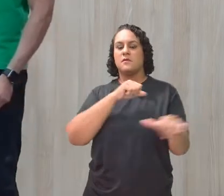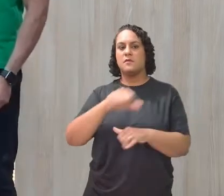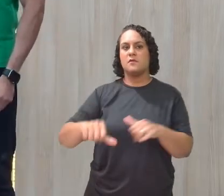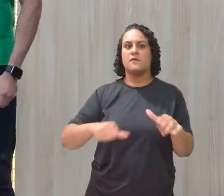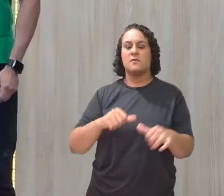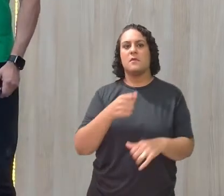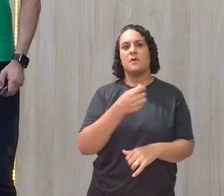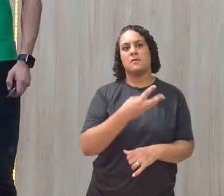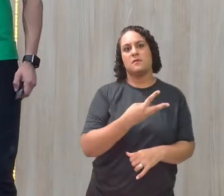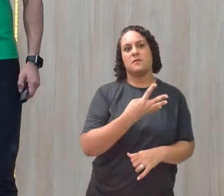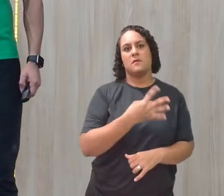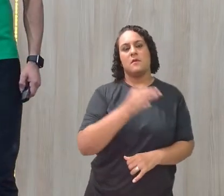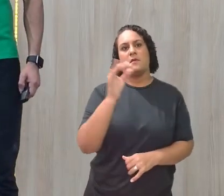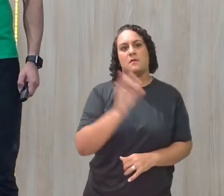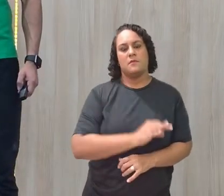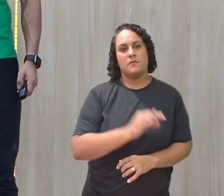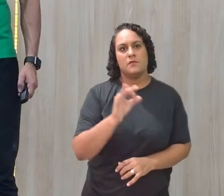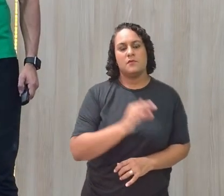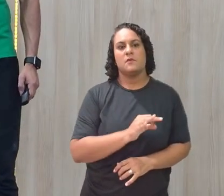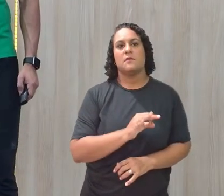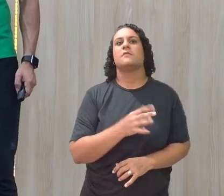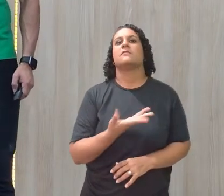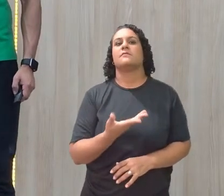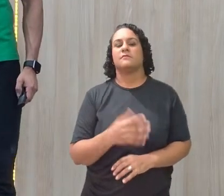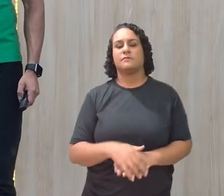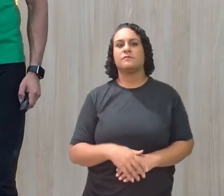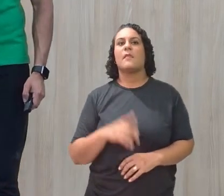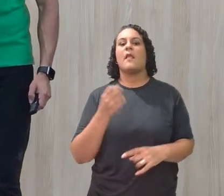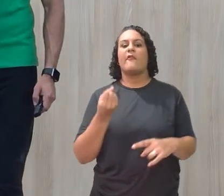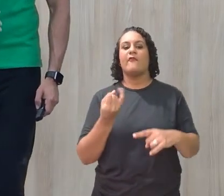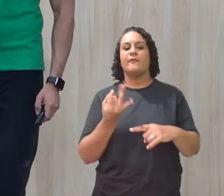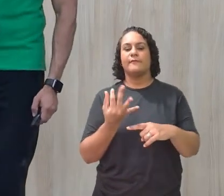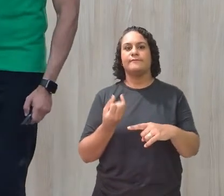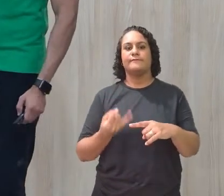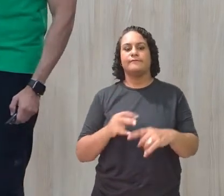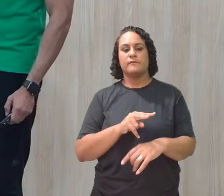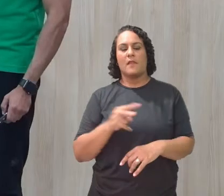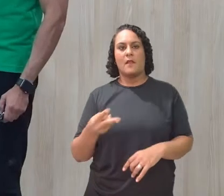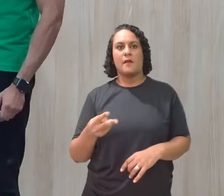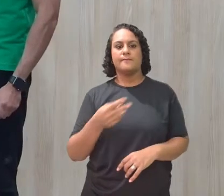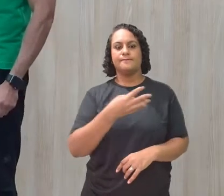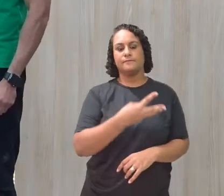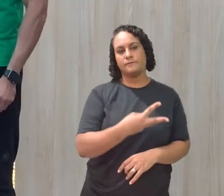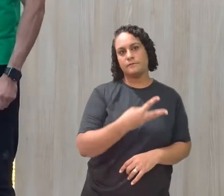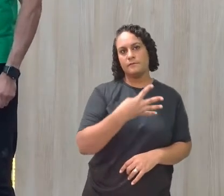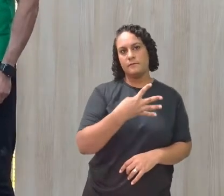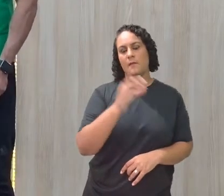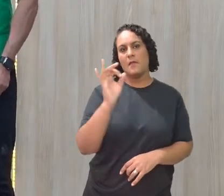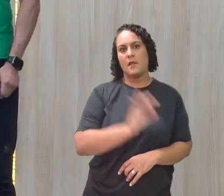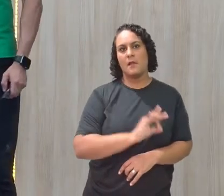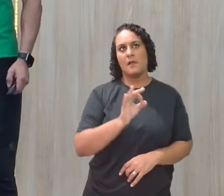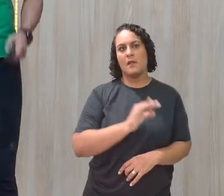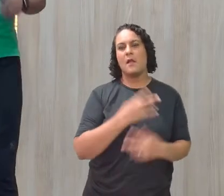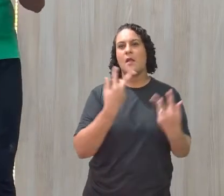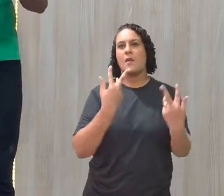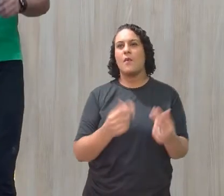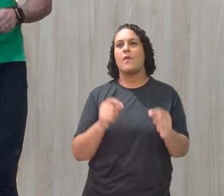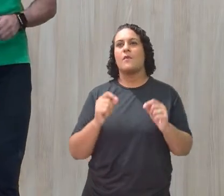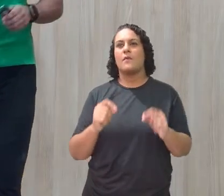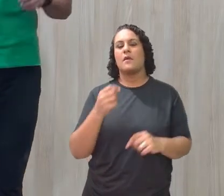esse 34% aí na forma de uma fração. Então, 34% é a mesma coisa